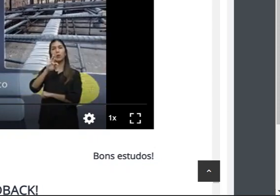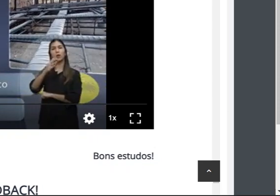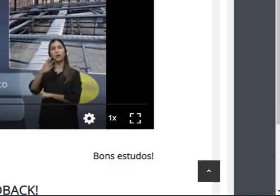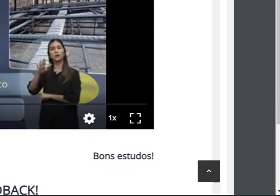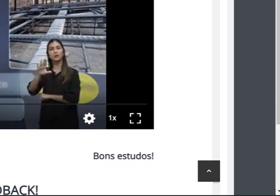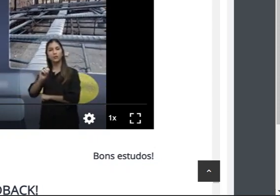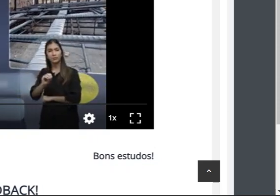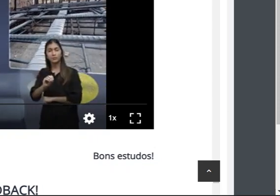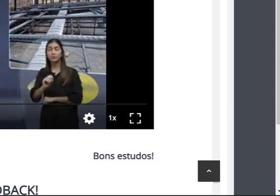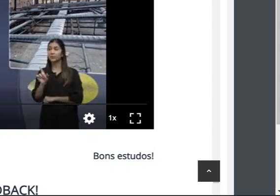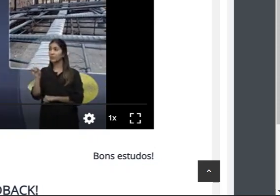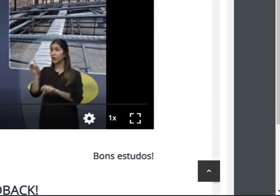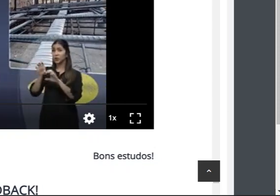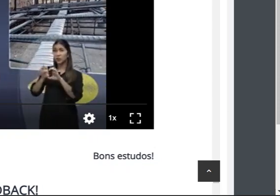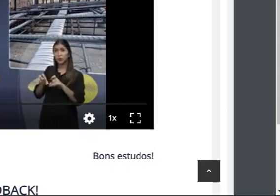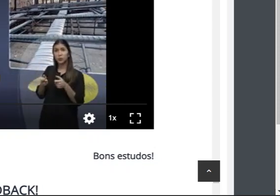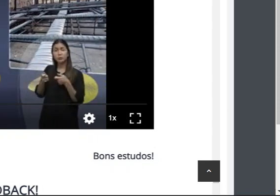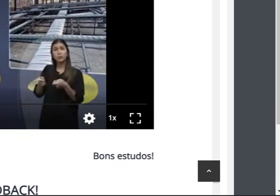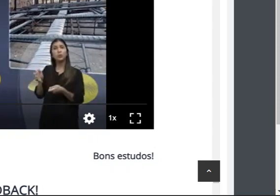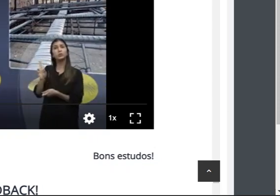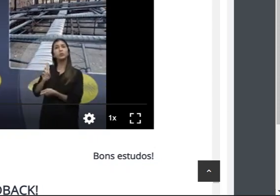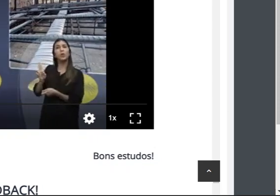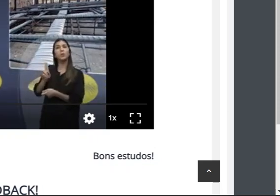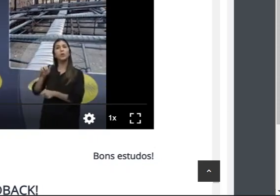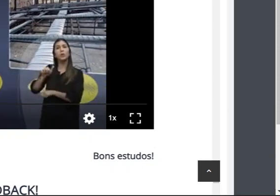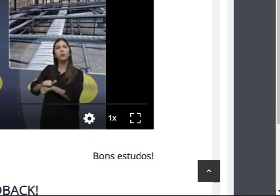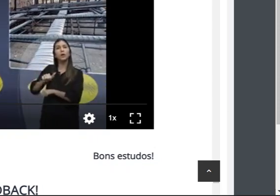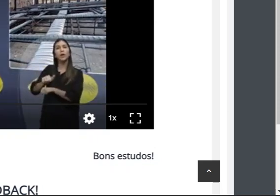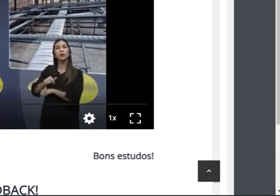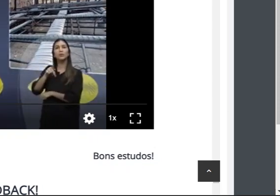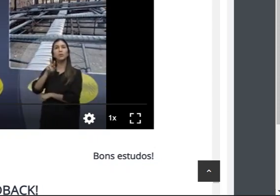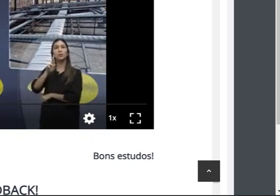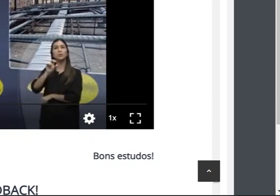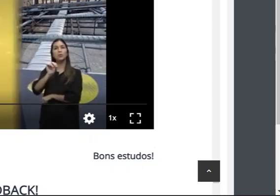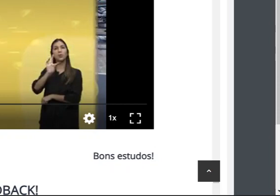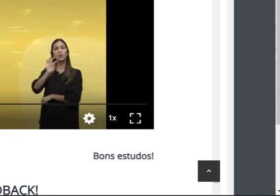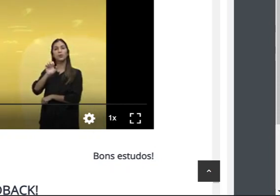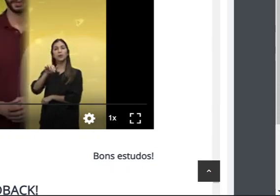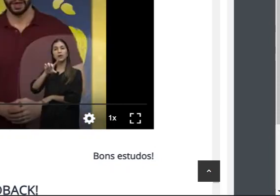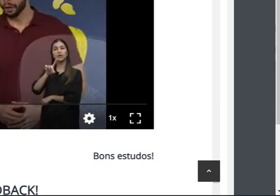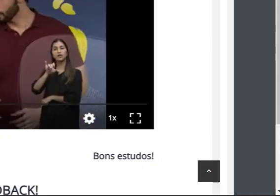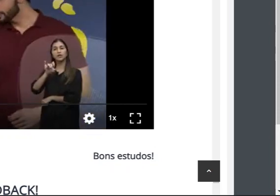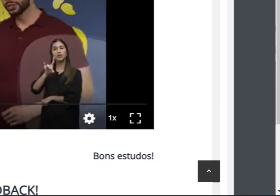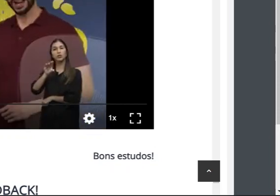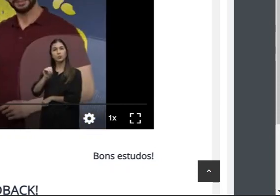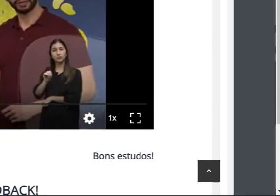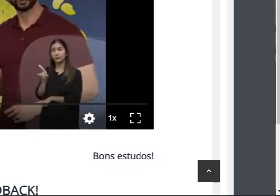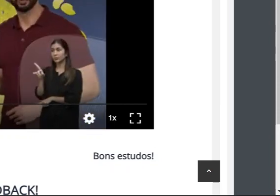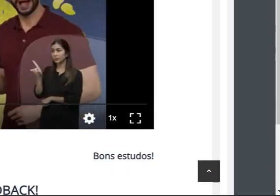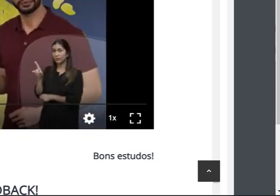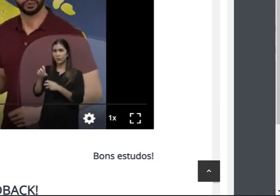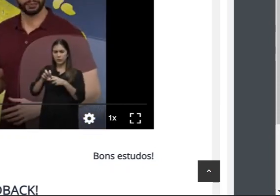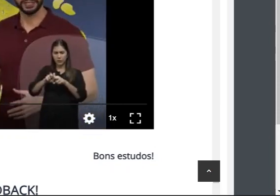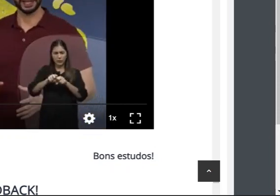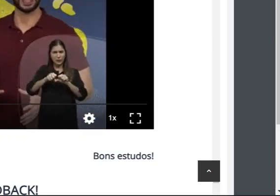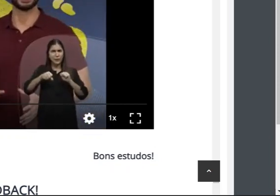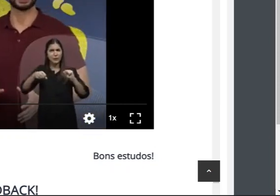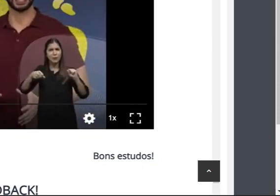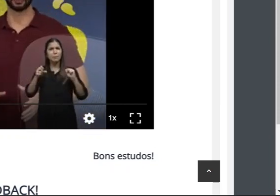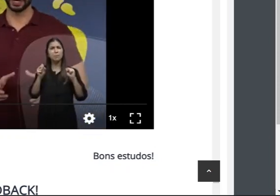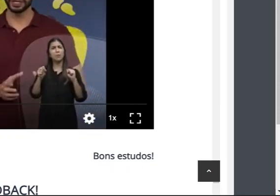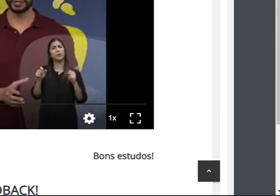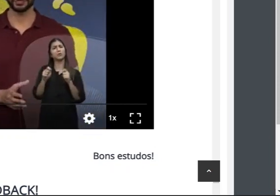A essa estrutura reforçada damos o nome de concreto protendido. O estiramento do aço pode